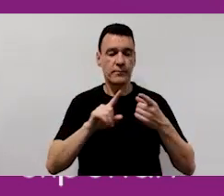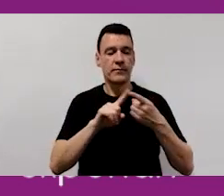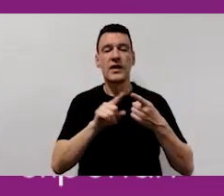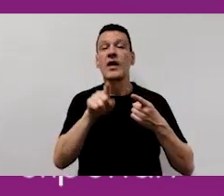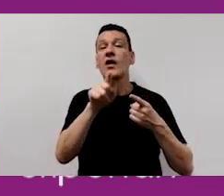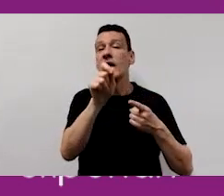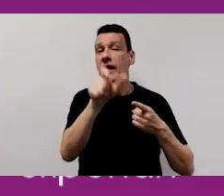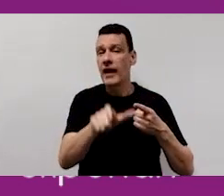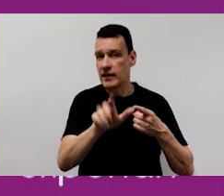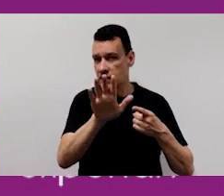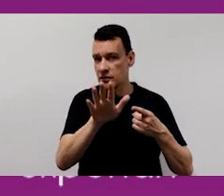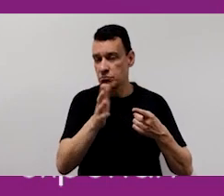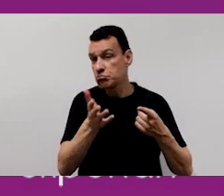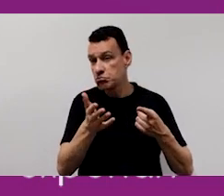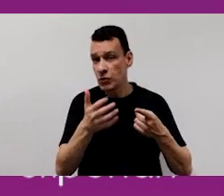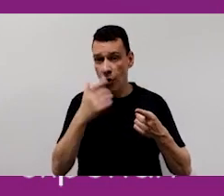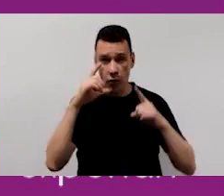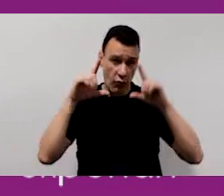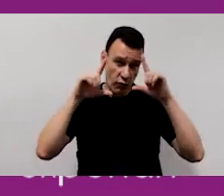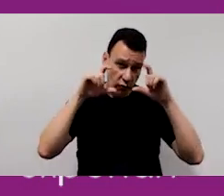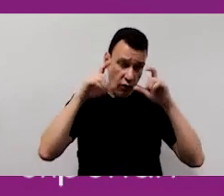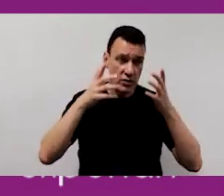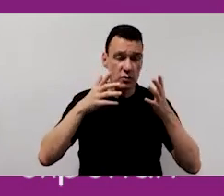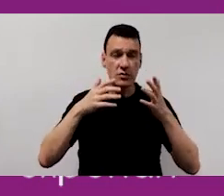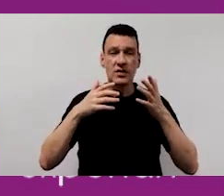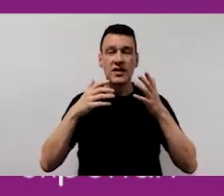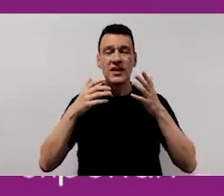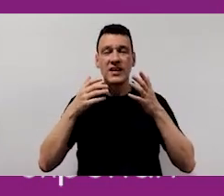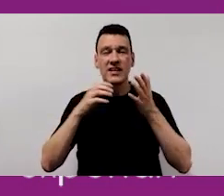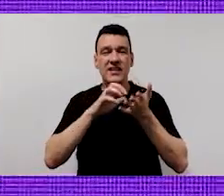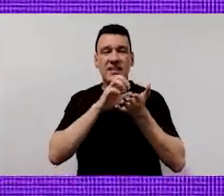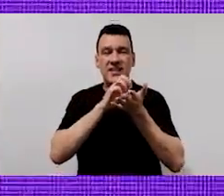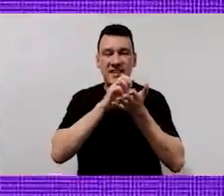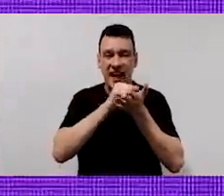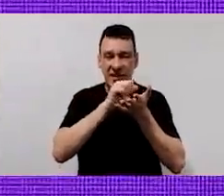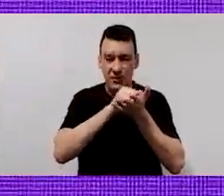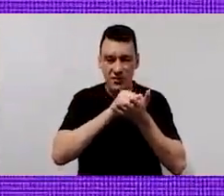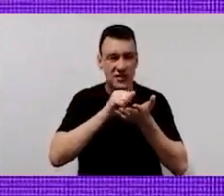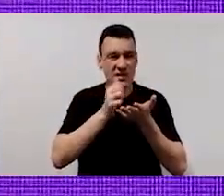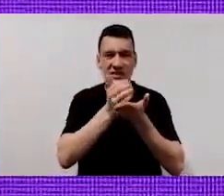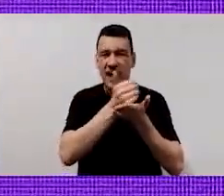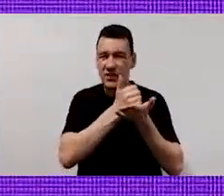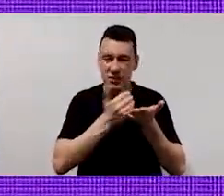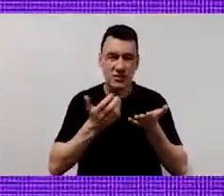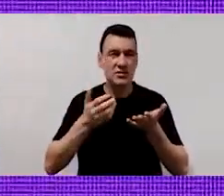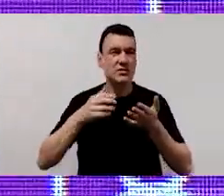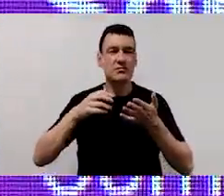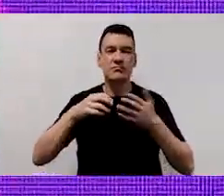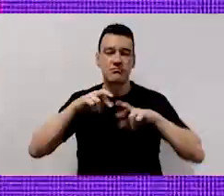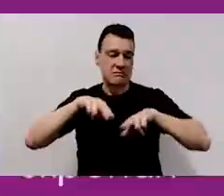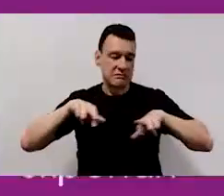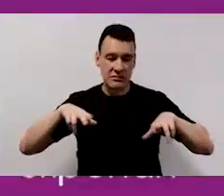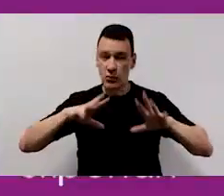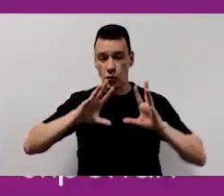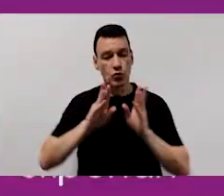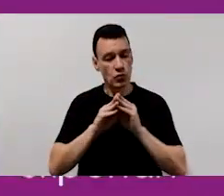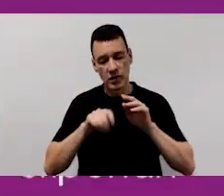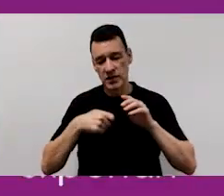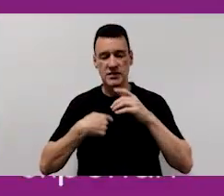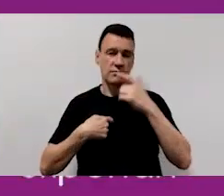foto? Seus dados? É uma análise sobre quem você é. O segundo